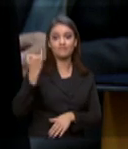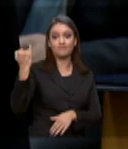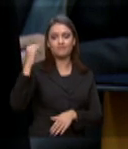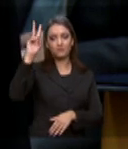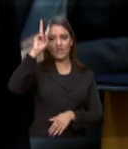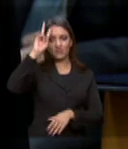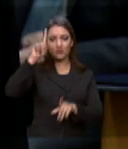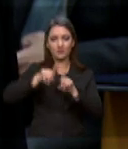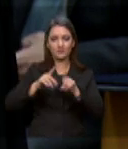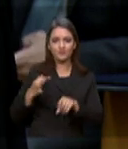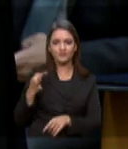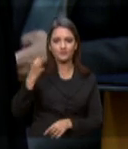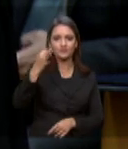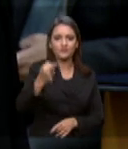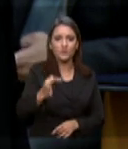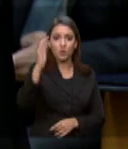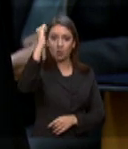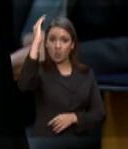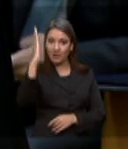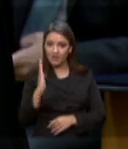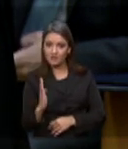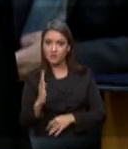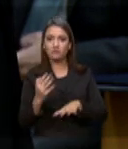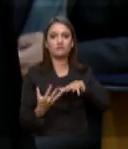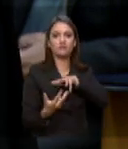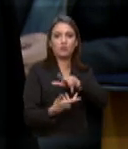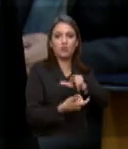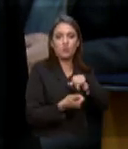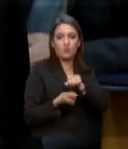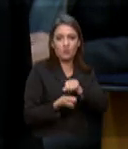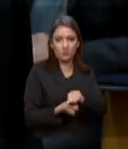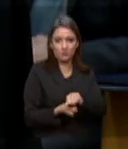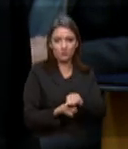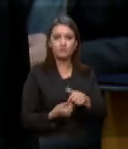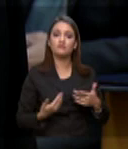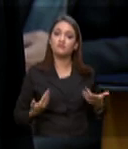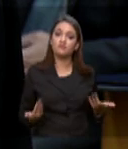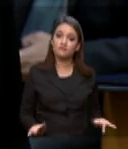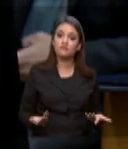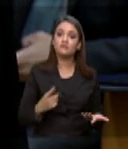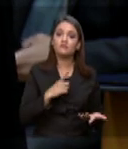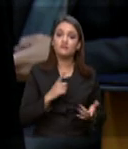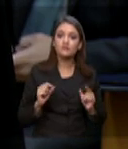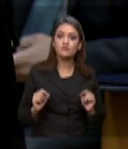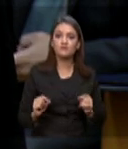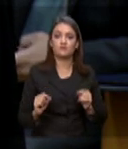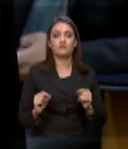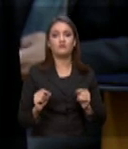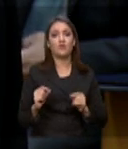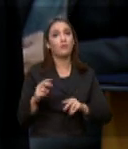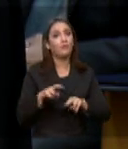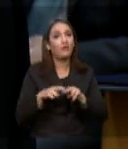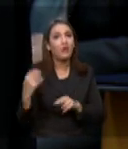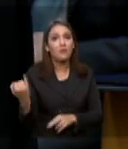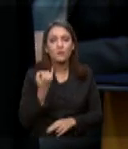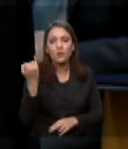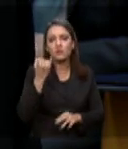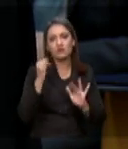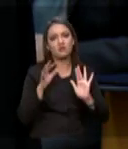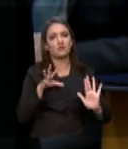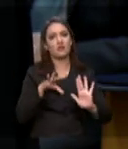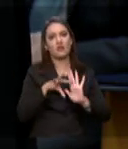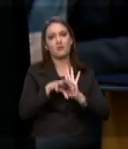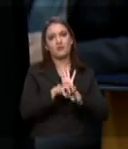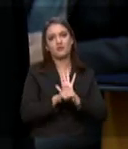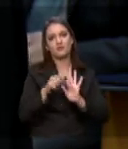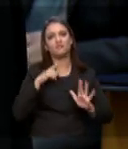futuro do Brasil e do mundo, dada, evidentemente, a essencialidade da Amazônia para o equilíbrio